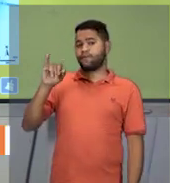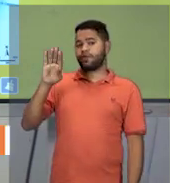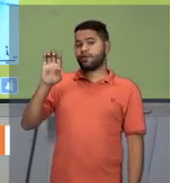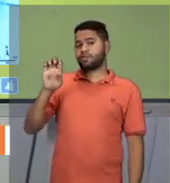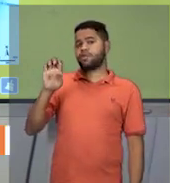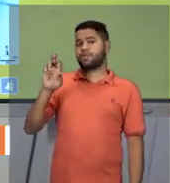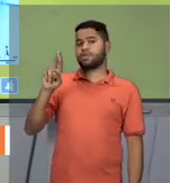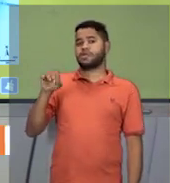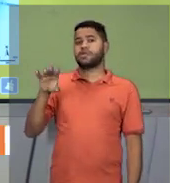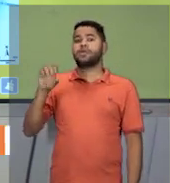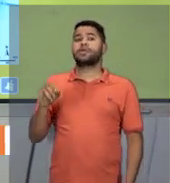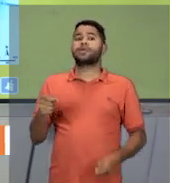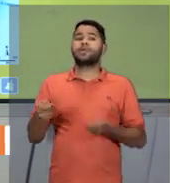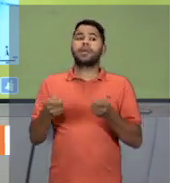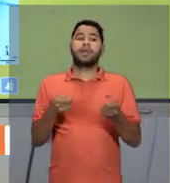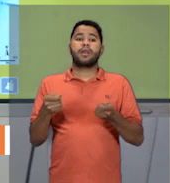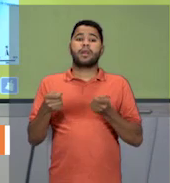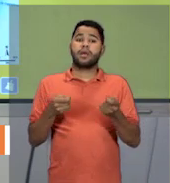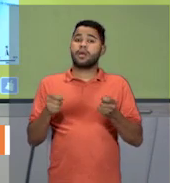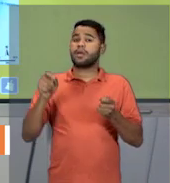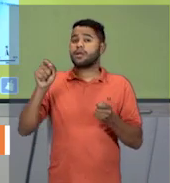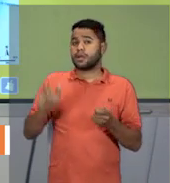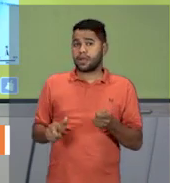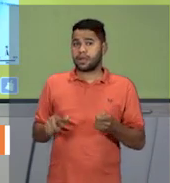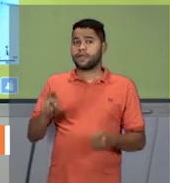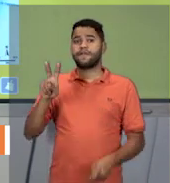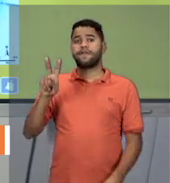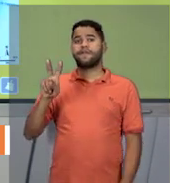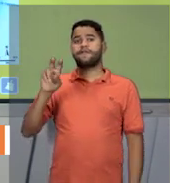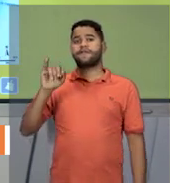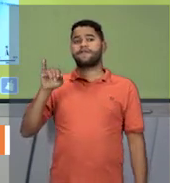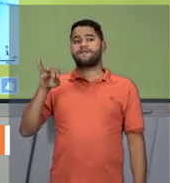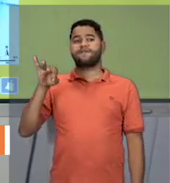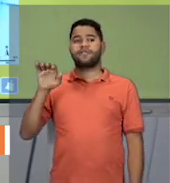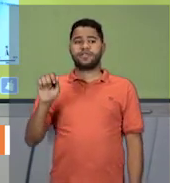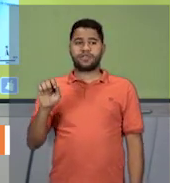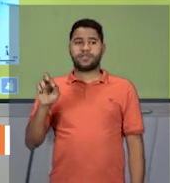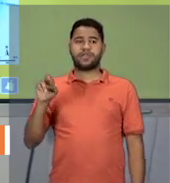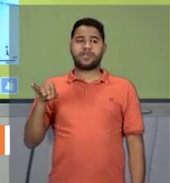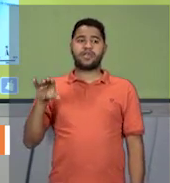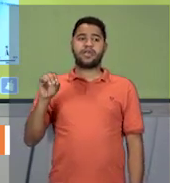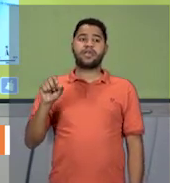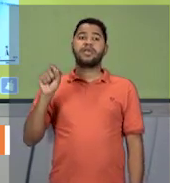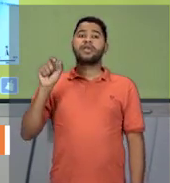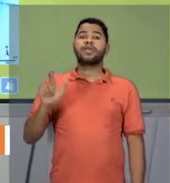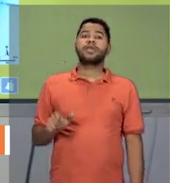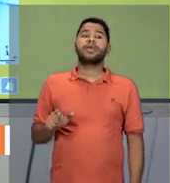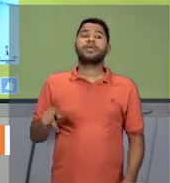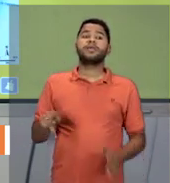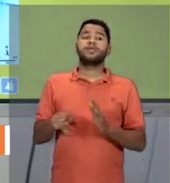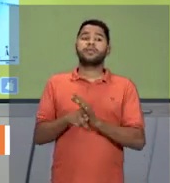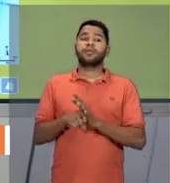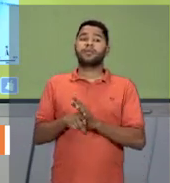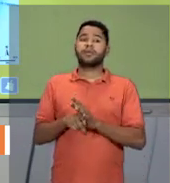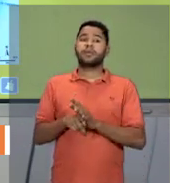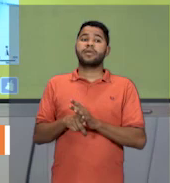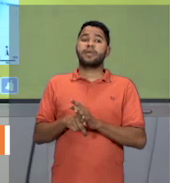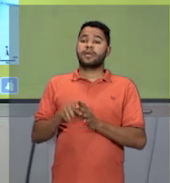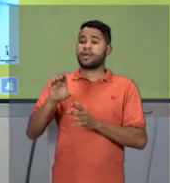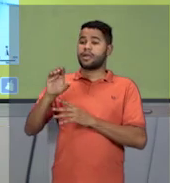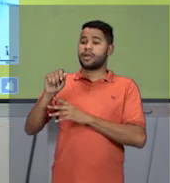quem comandava aquelas regiões eram os vice-reis. E nas capitanias, quem governava eram os